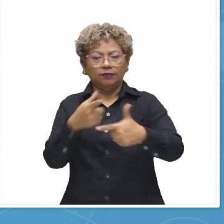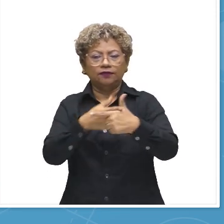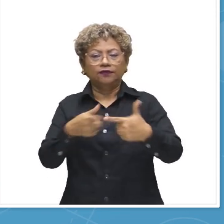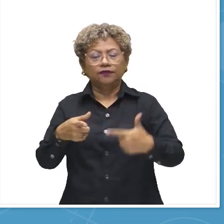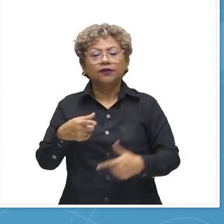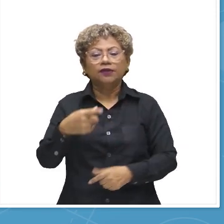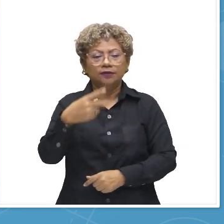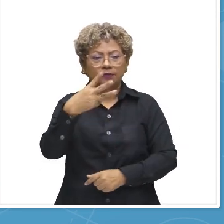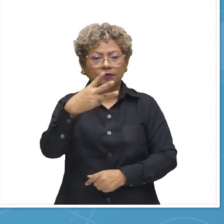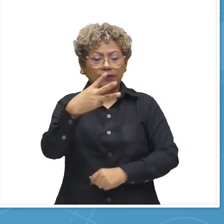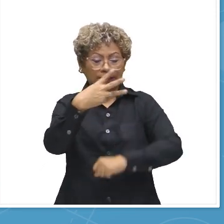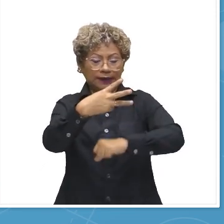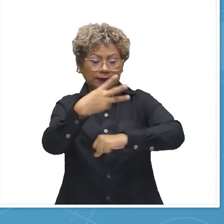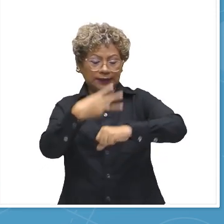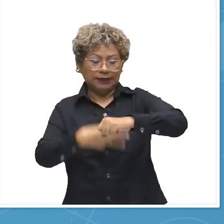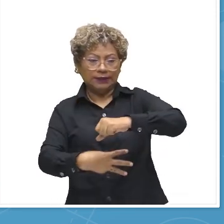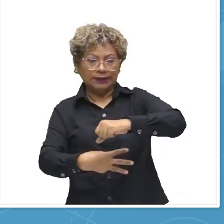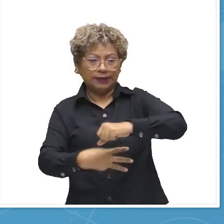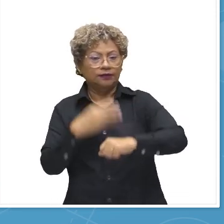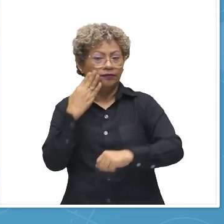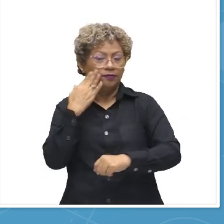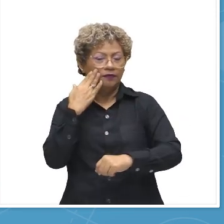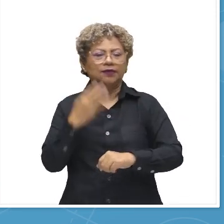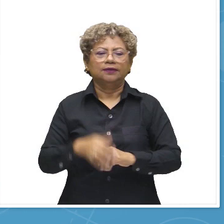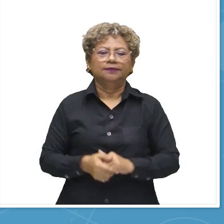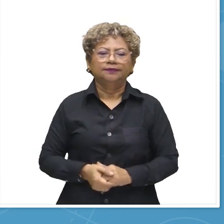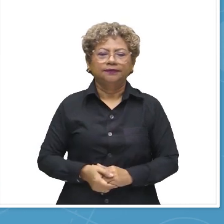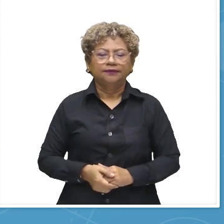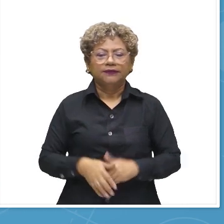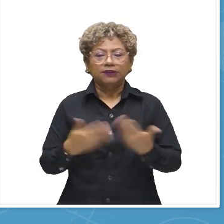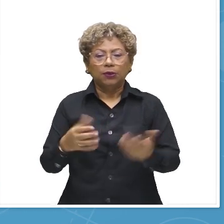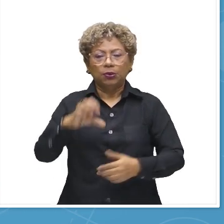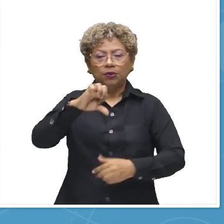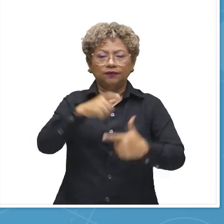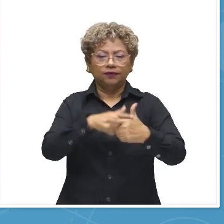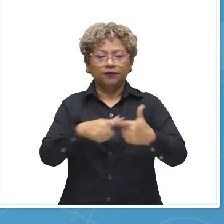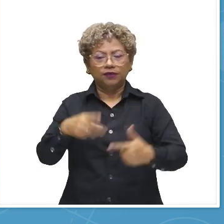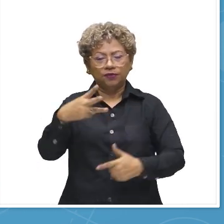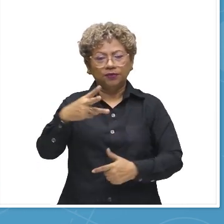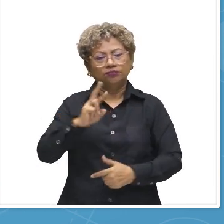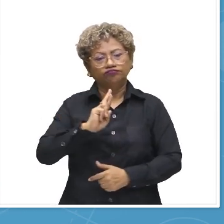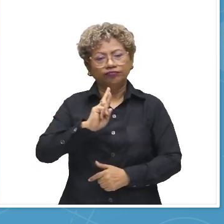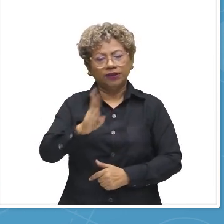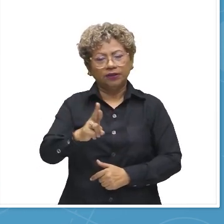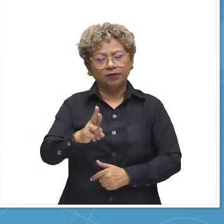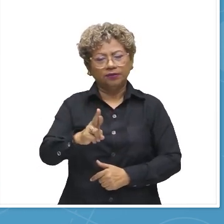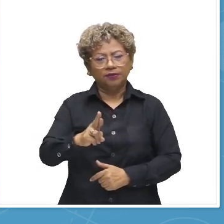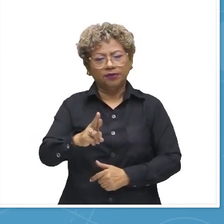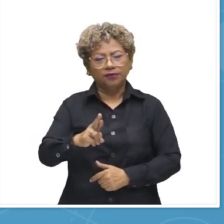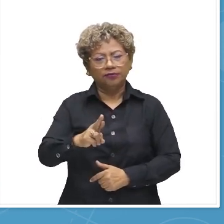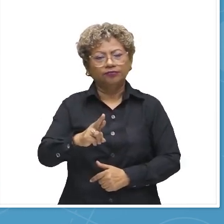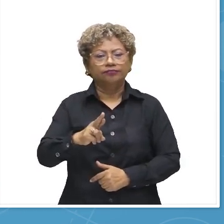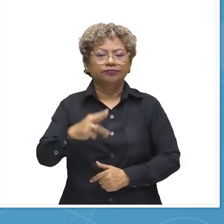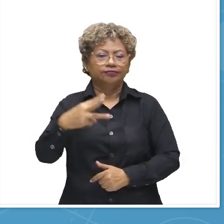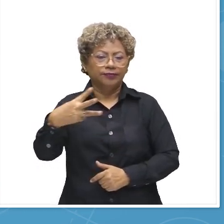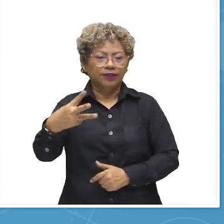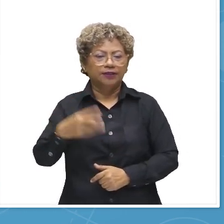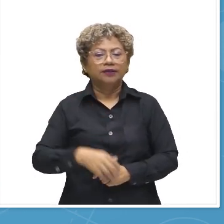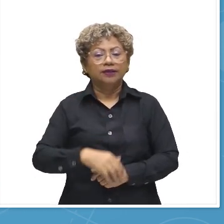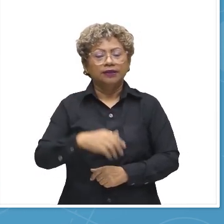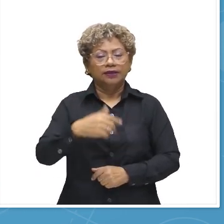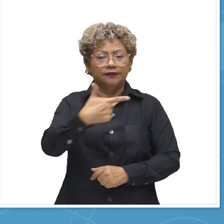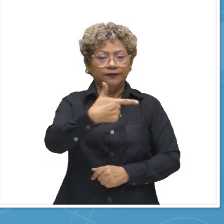Por 2 não dá, né? Porque são números ímpares. Então, eu vou para o próximo número, que é o 3. Então, 9 dividido por 3 é igual a